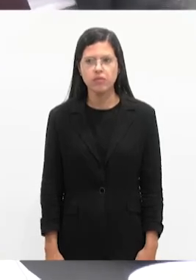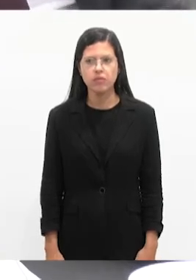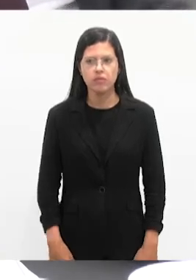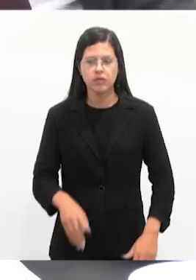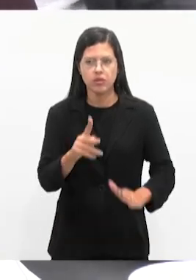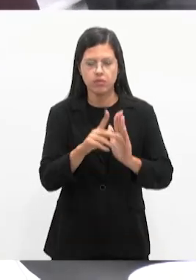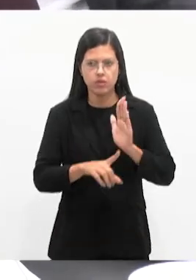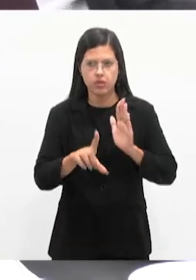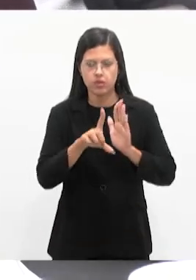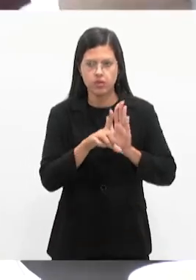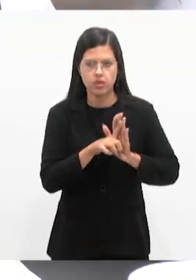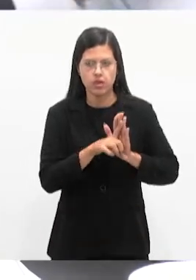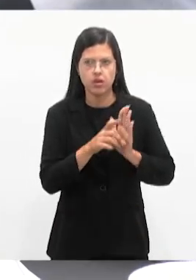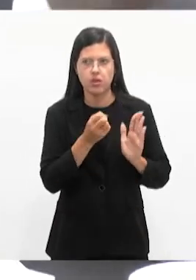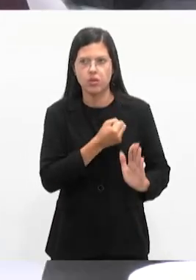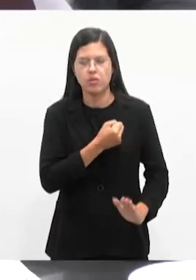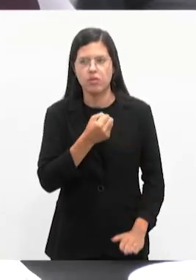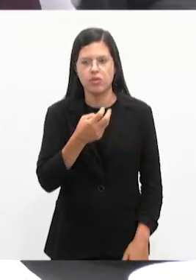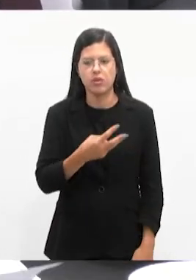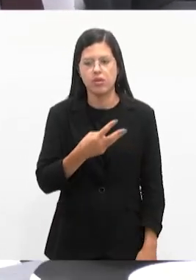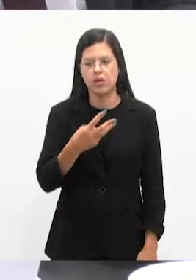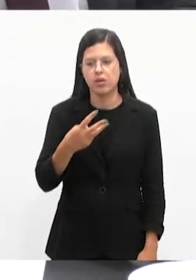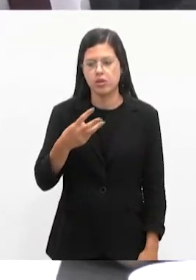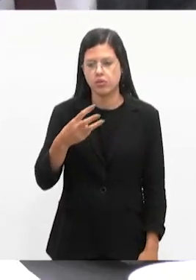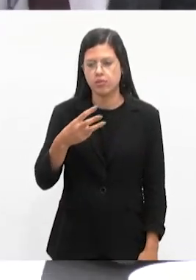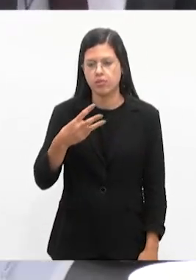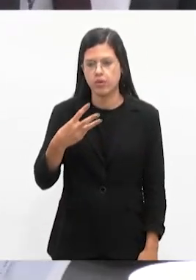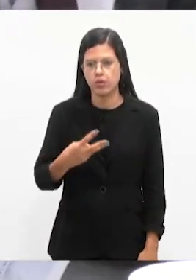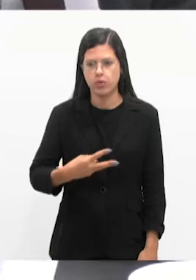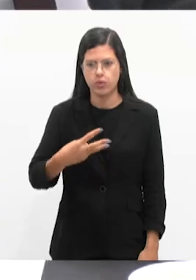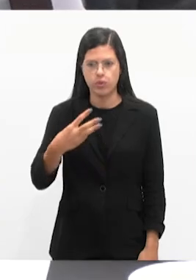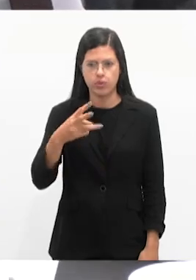projeto de lei número 3.528,